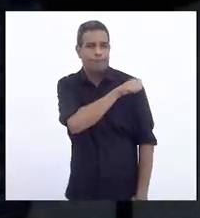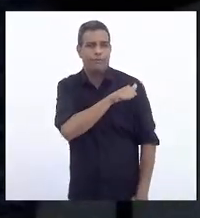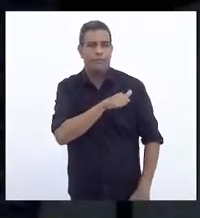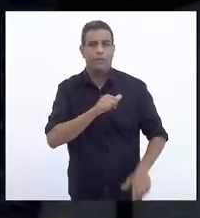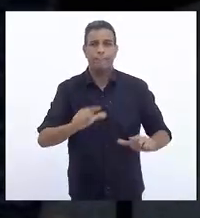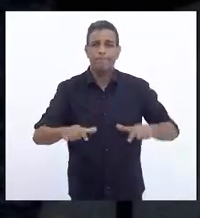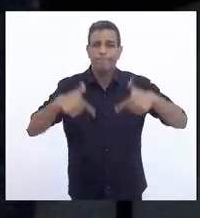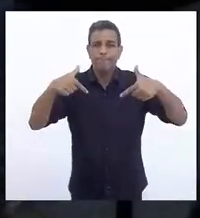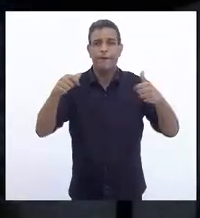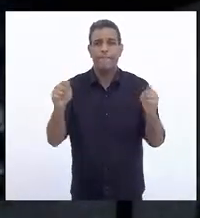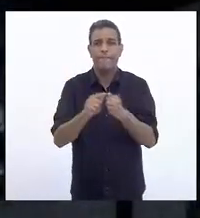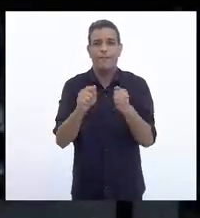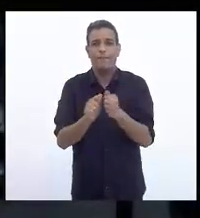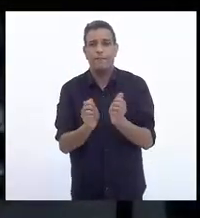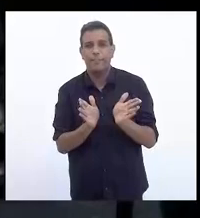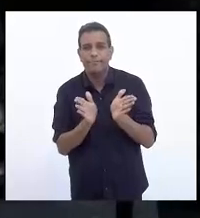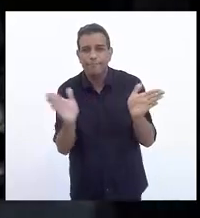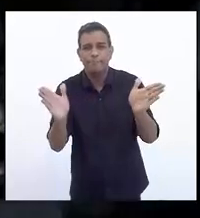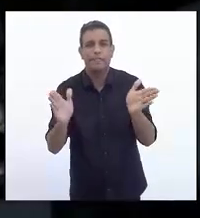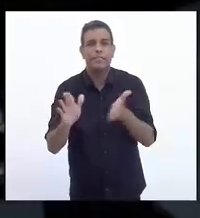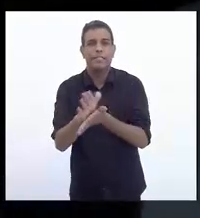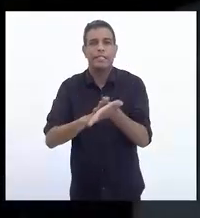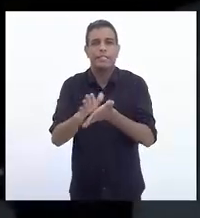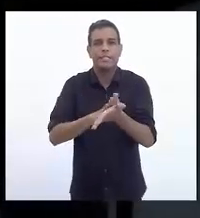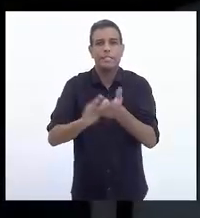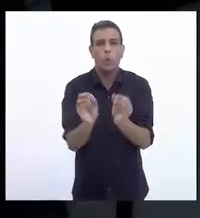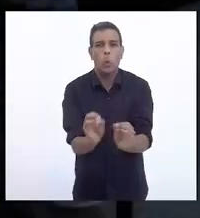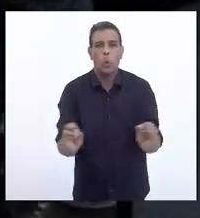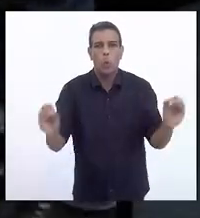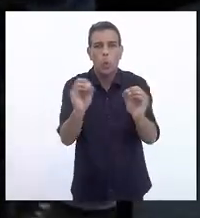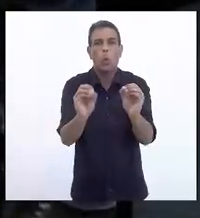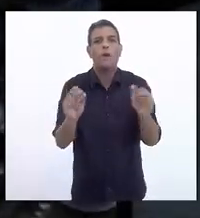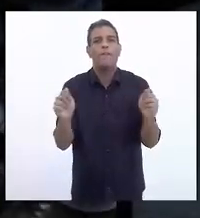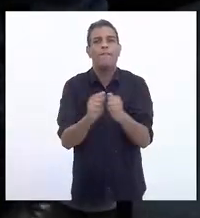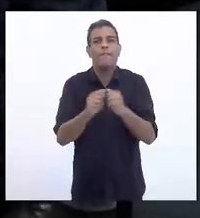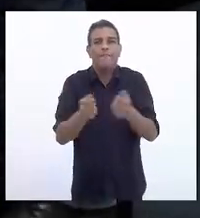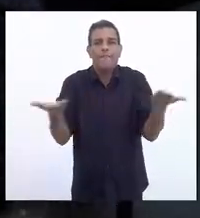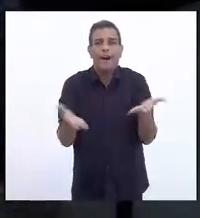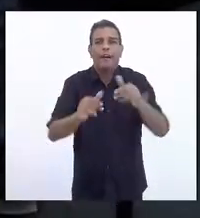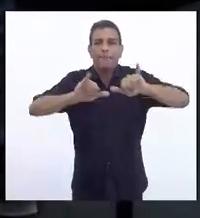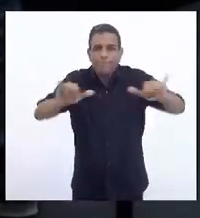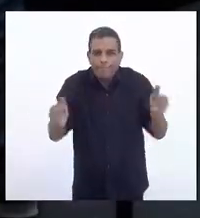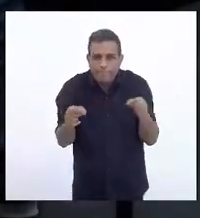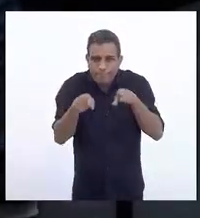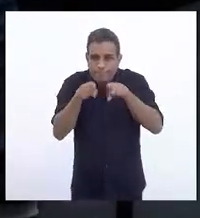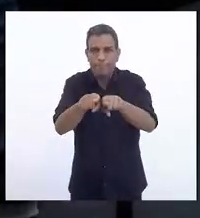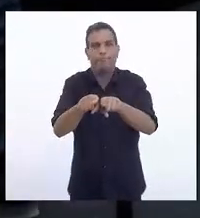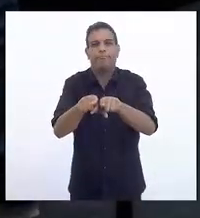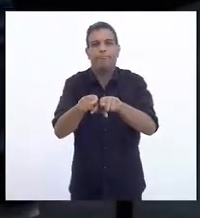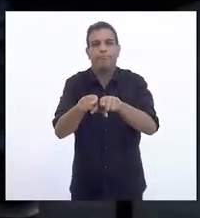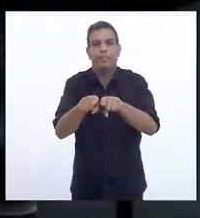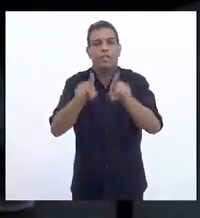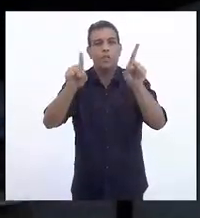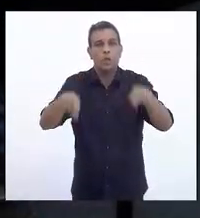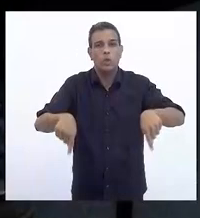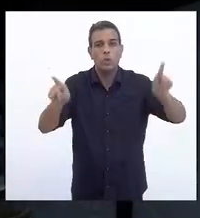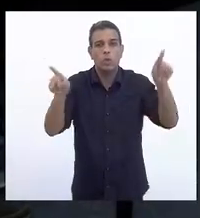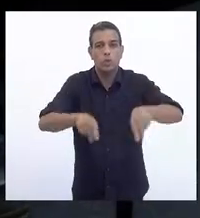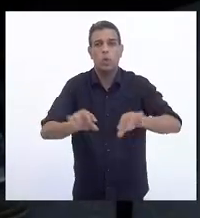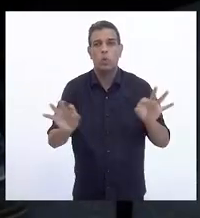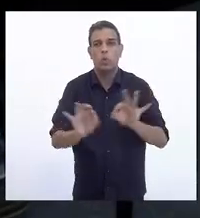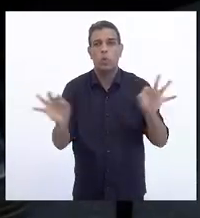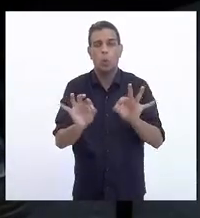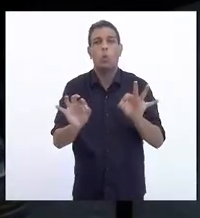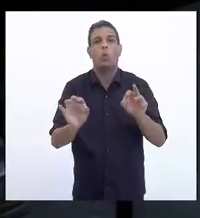fez por essas duas universidades o que fez e fará agora com esta fusão, não extinção.